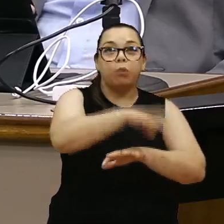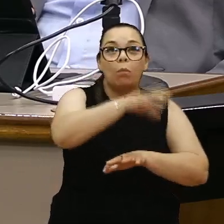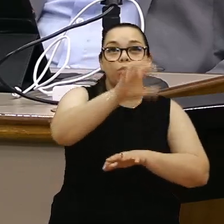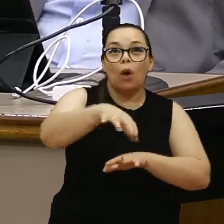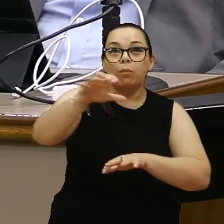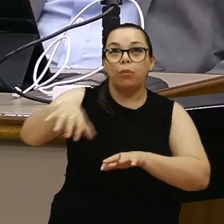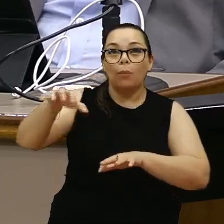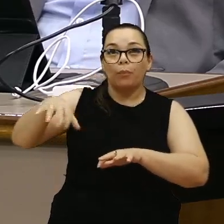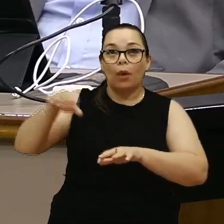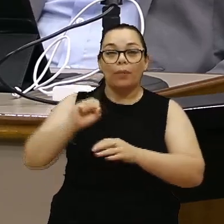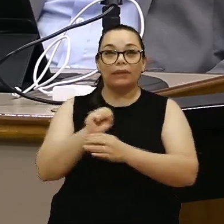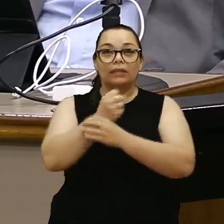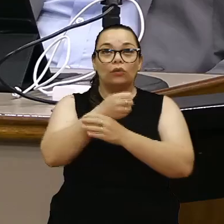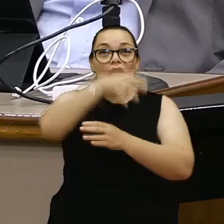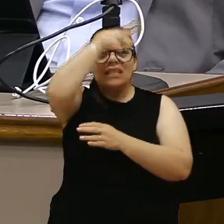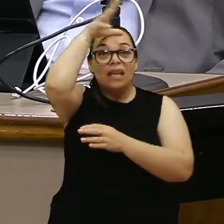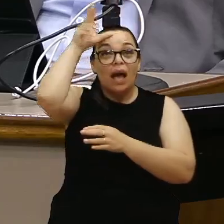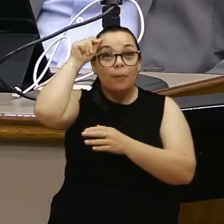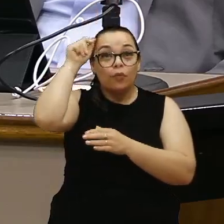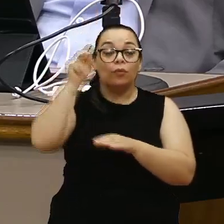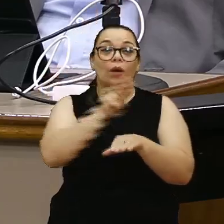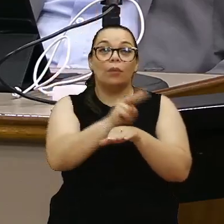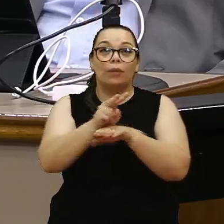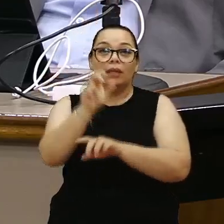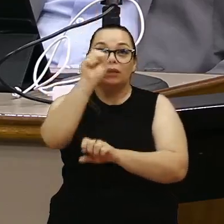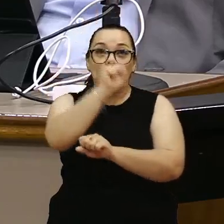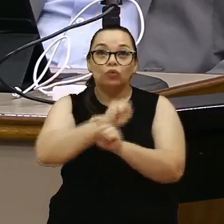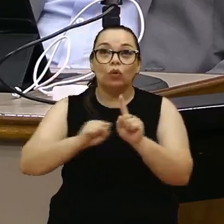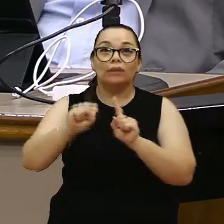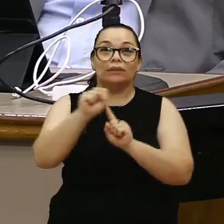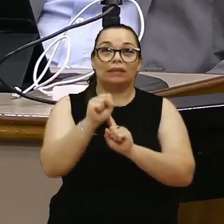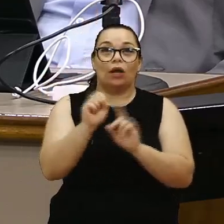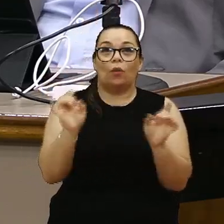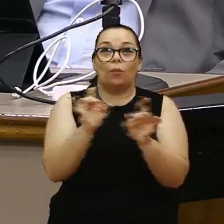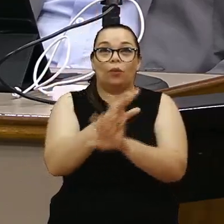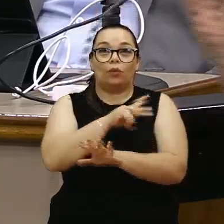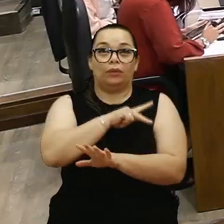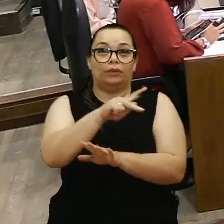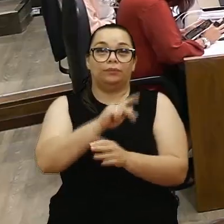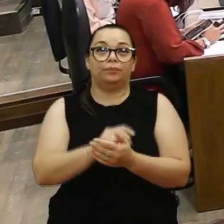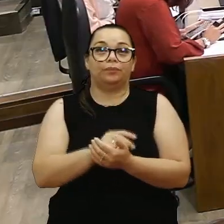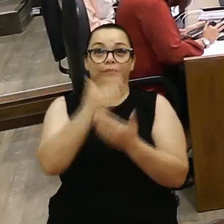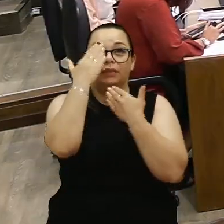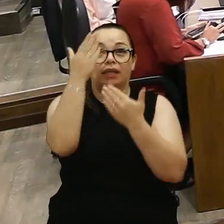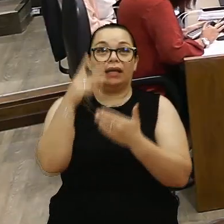à Secretaria de Segurança Pública e Proteção Social. Era isso, senhor presidente. Obrigado. Obrigado, vereadora Daiane.